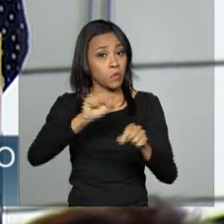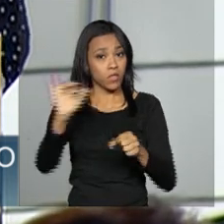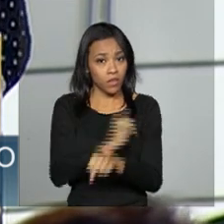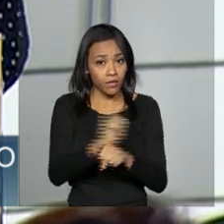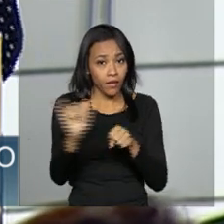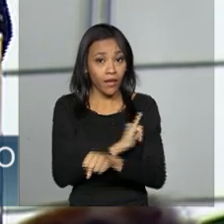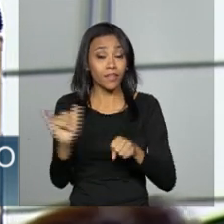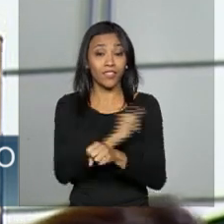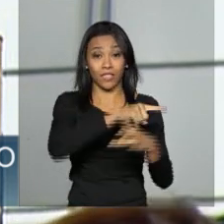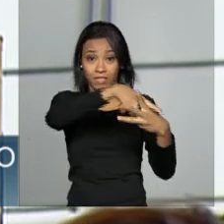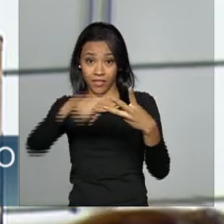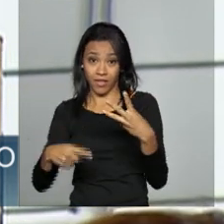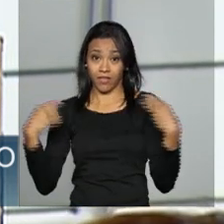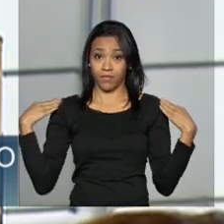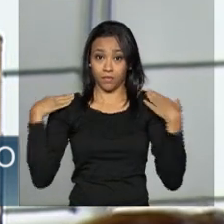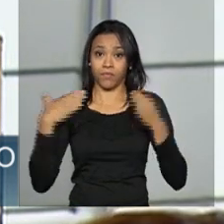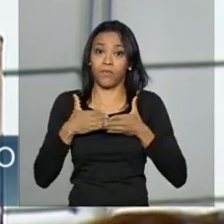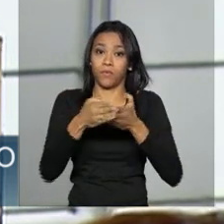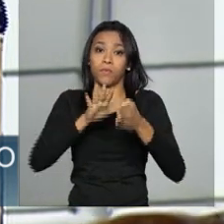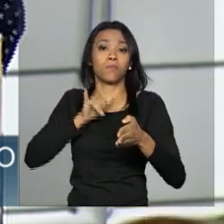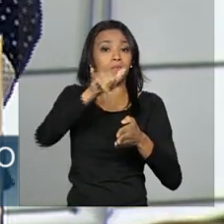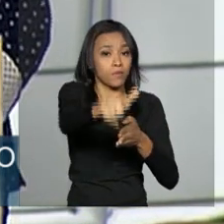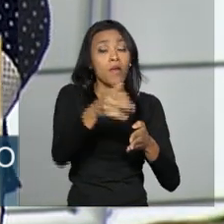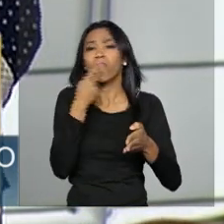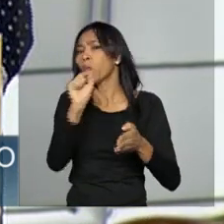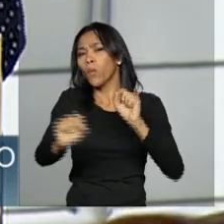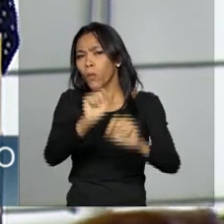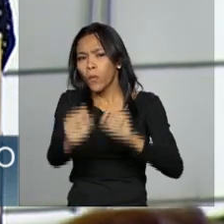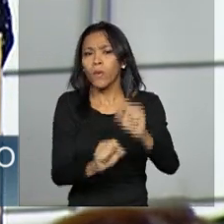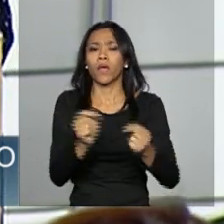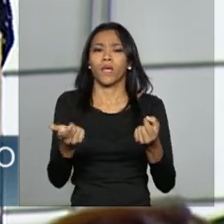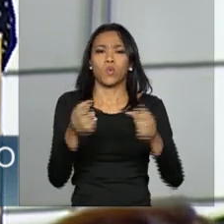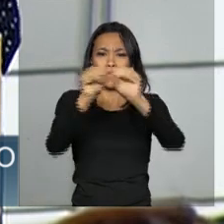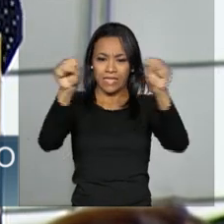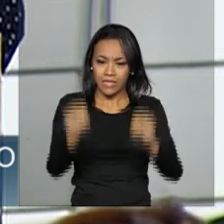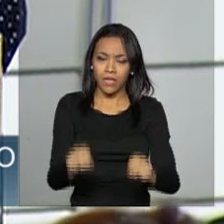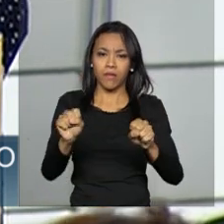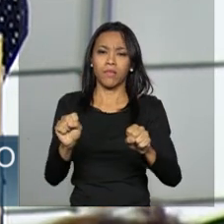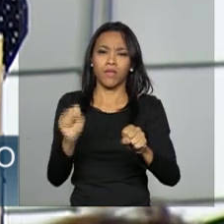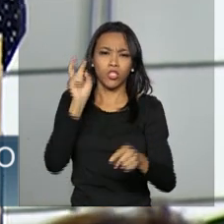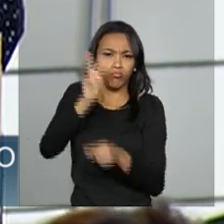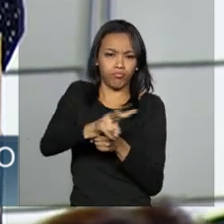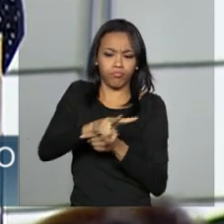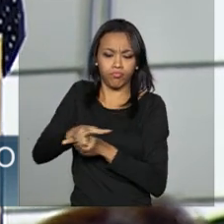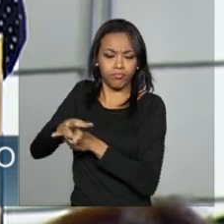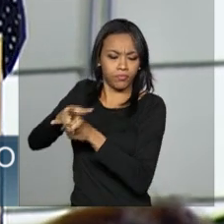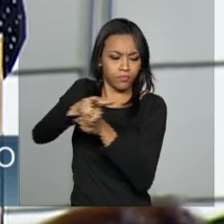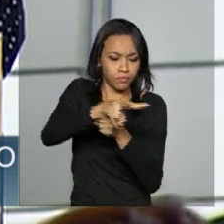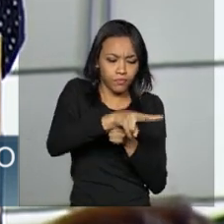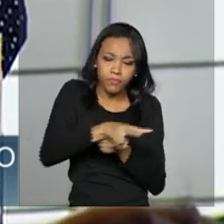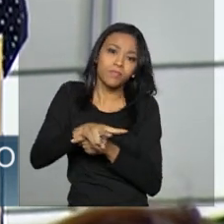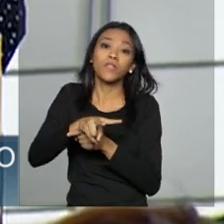Armadas. Falo, por exemplo, dos investimentos no Sistema Integrado de Monitoramento de Fronteiras, o